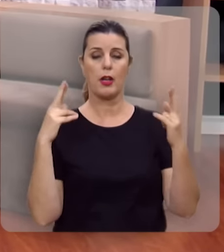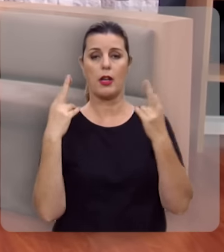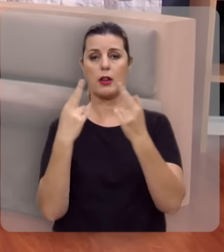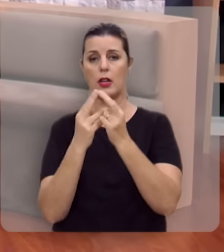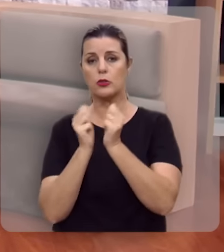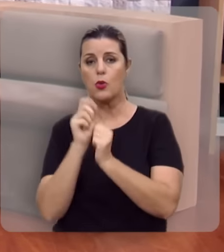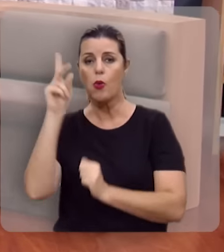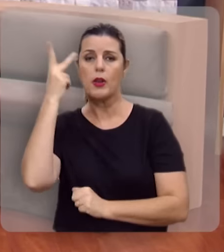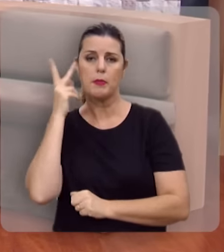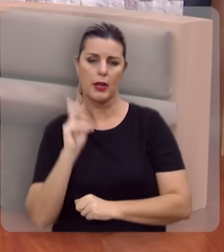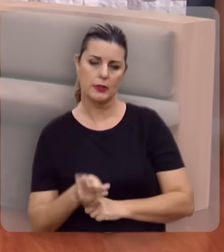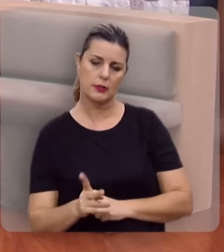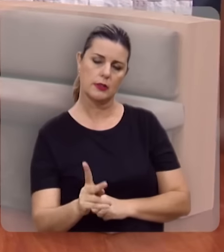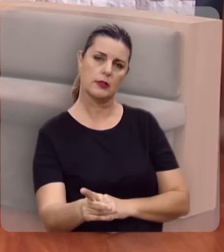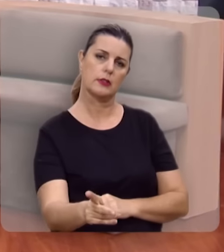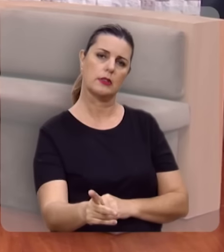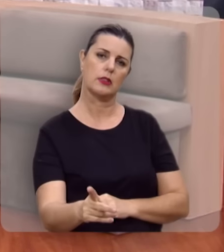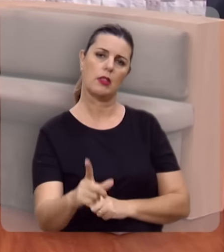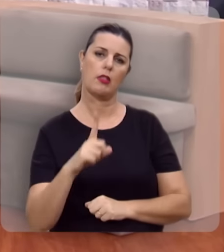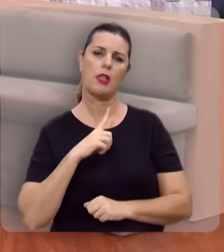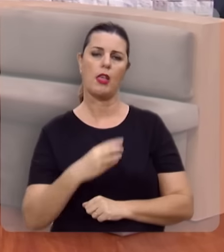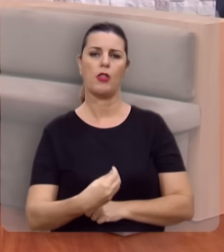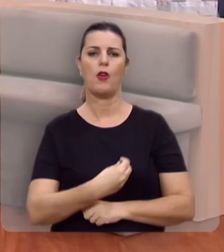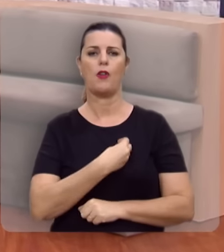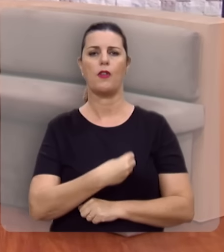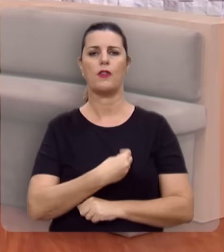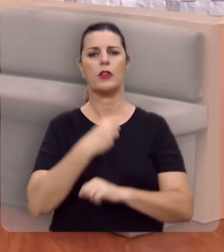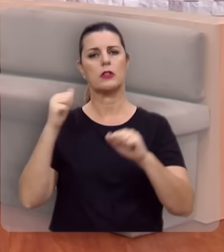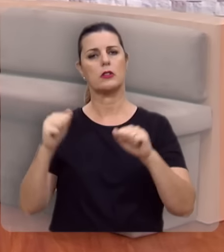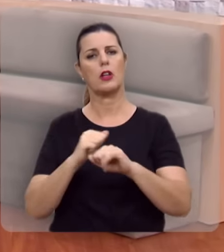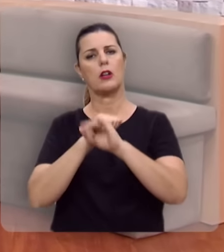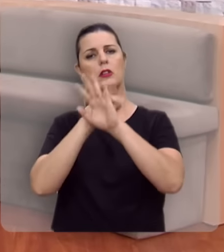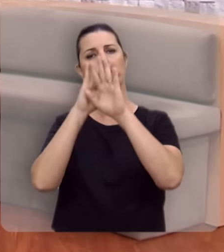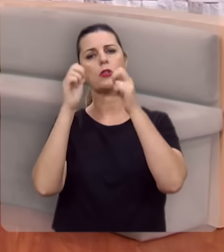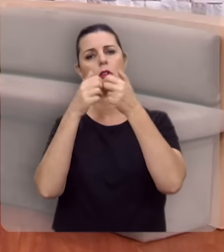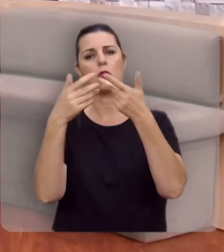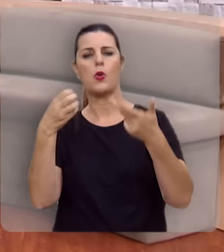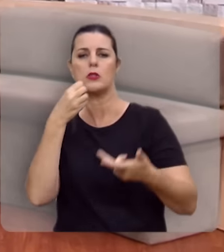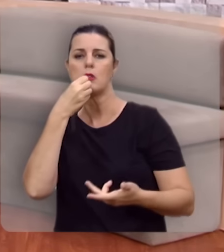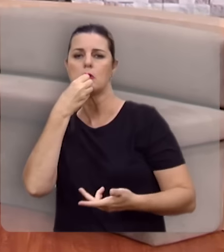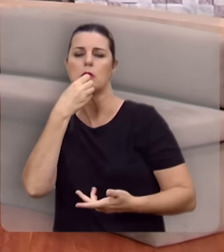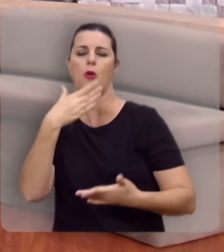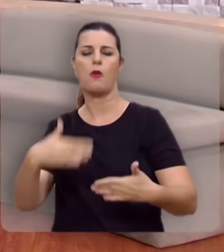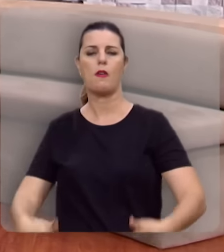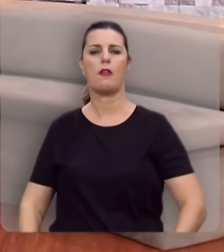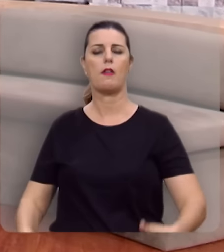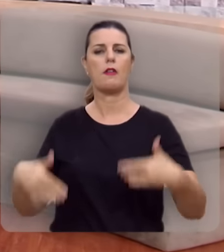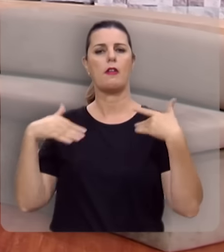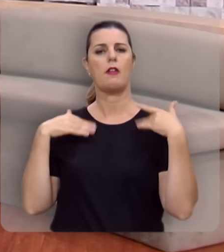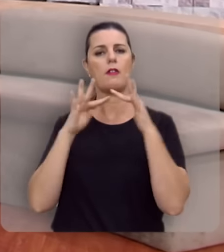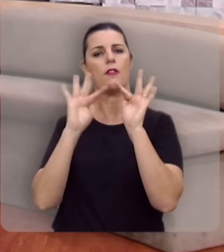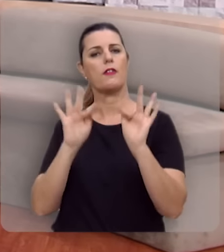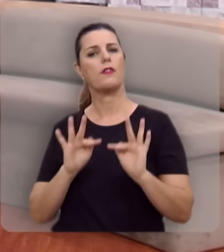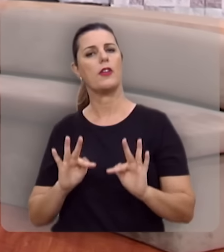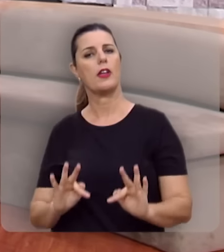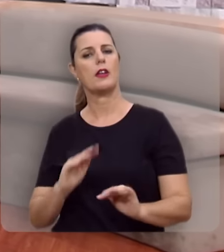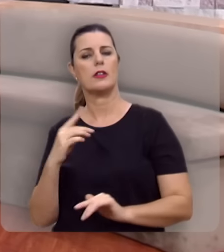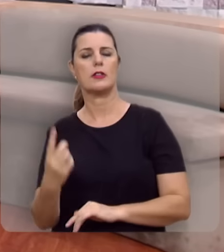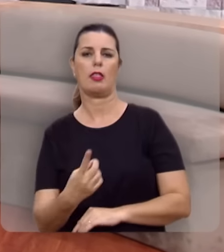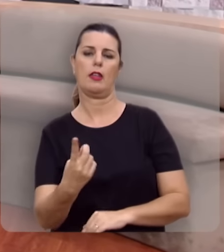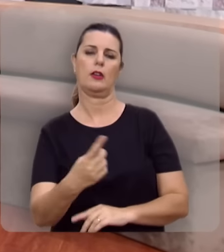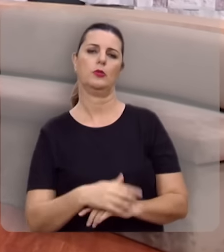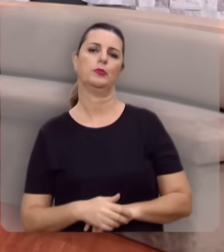sempre, reinando com Ele, para sempre, desfrutando das gloriosas venturas da